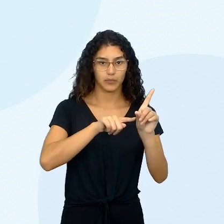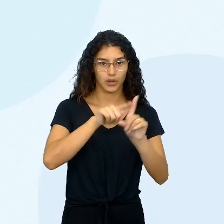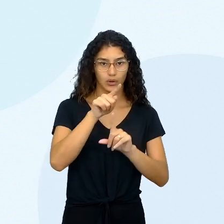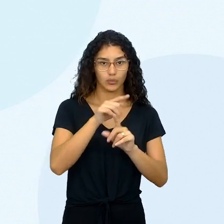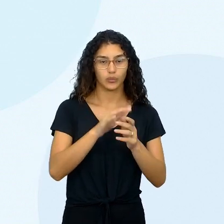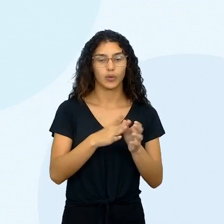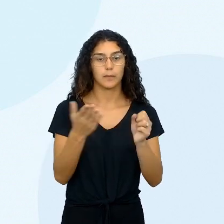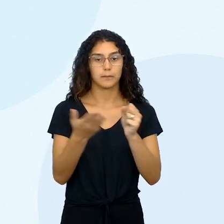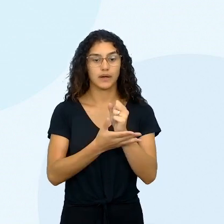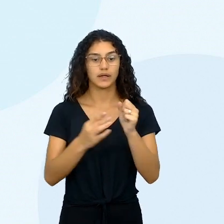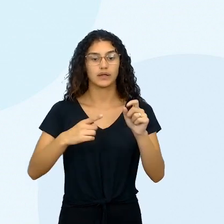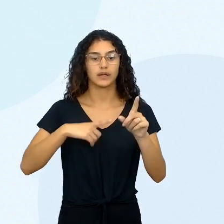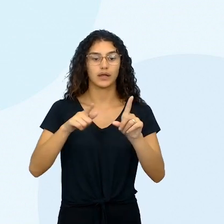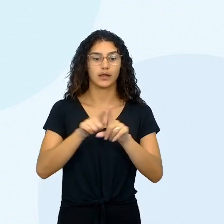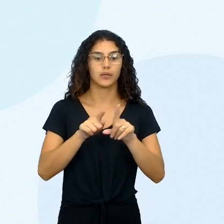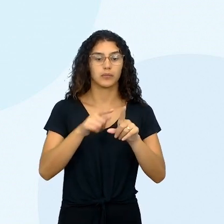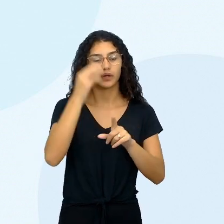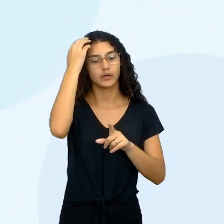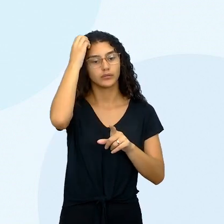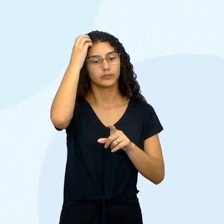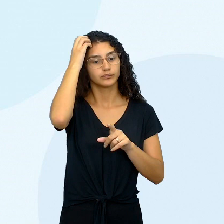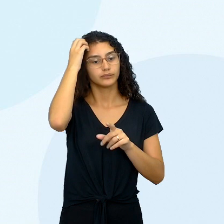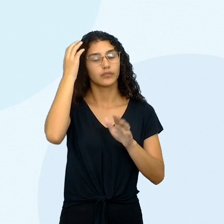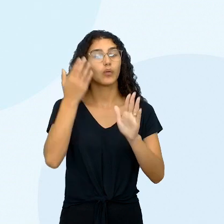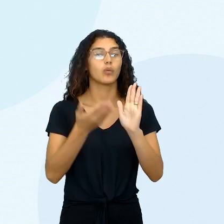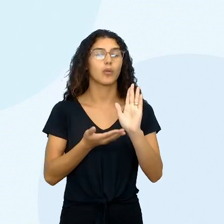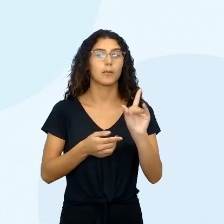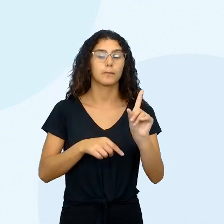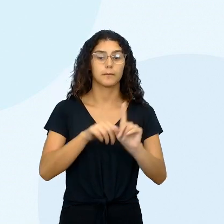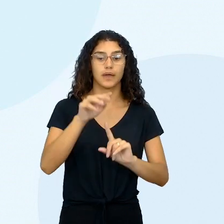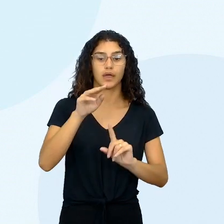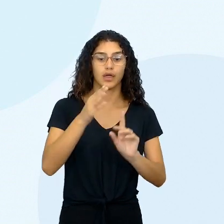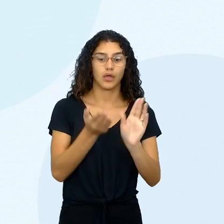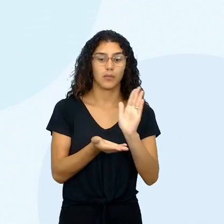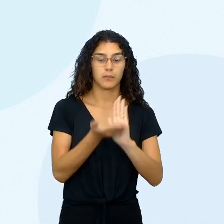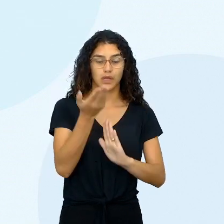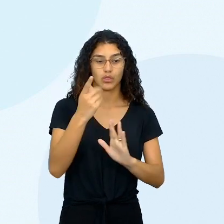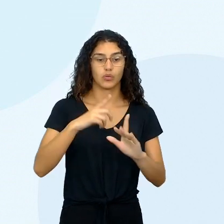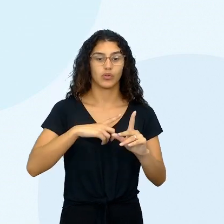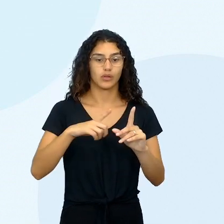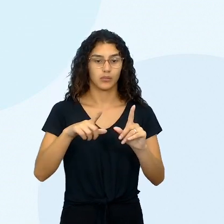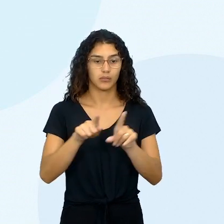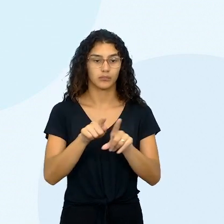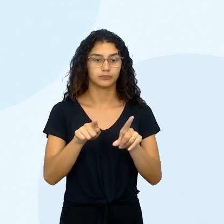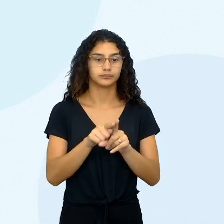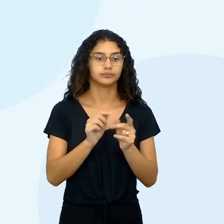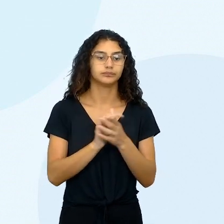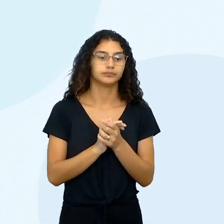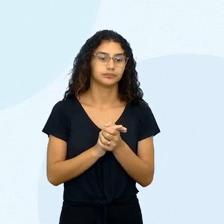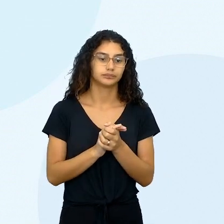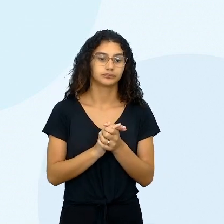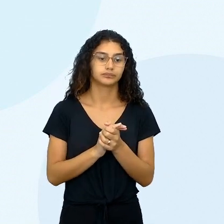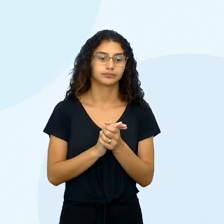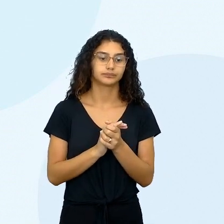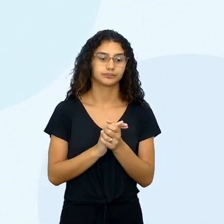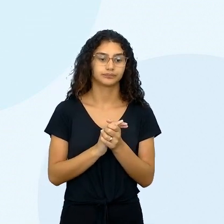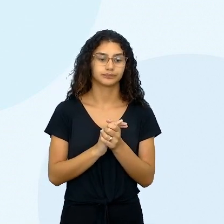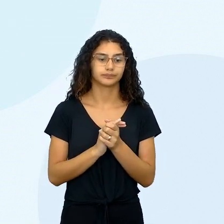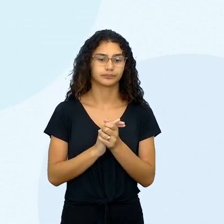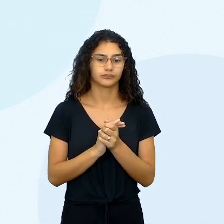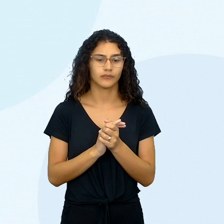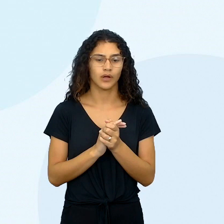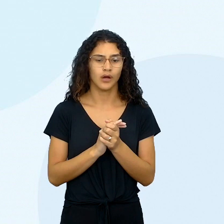e diminuição das mínimas, aumento da insolação, né, por conta disso, aumento de pluviosidade em